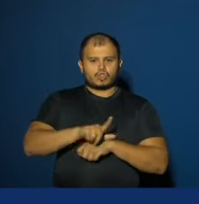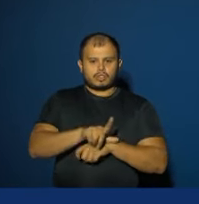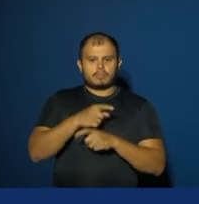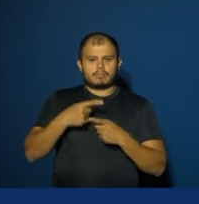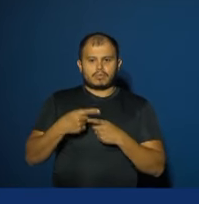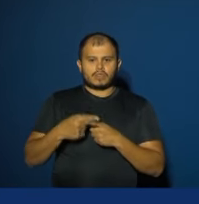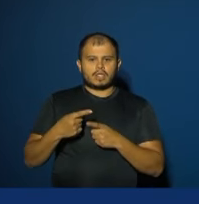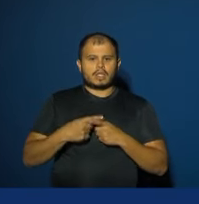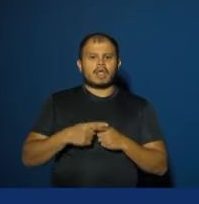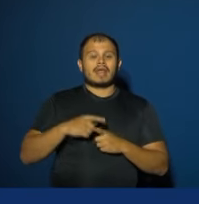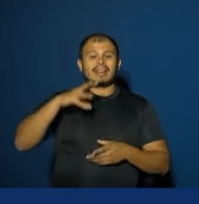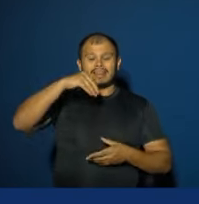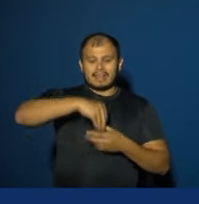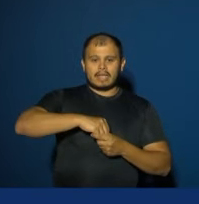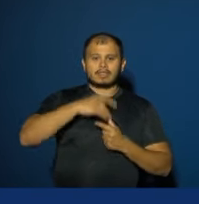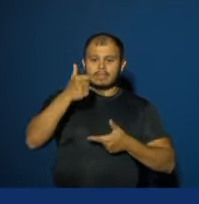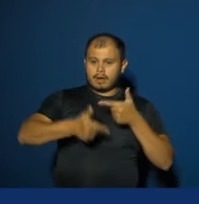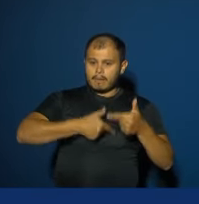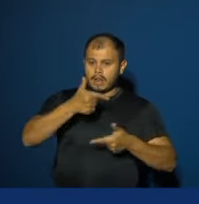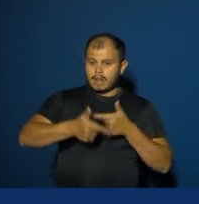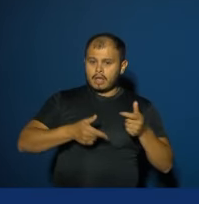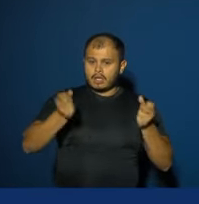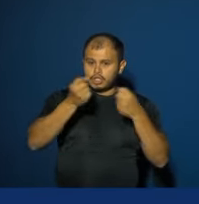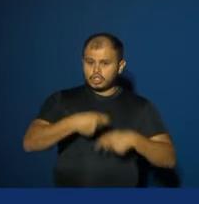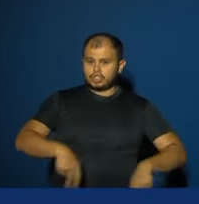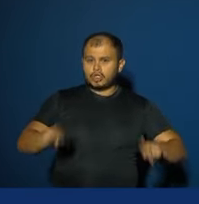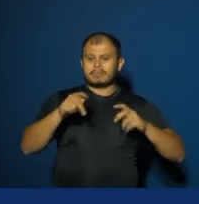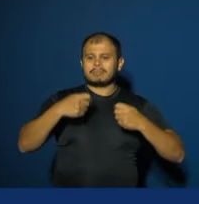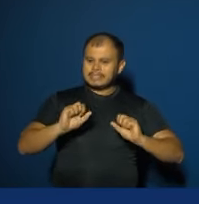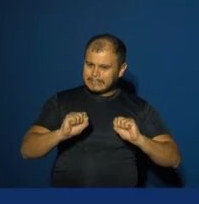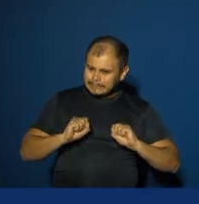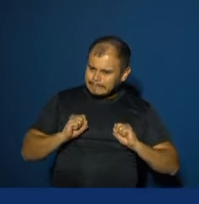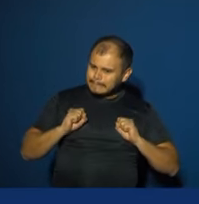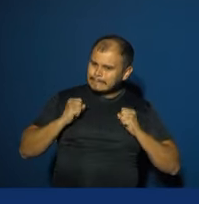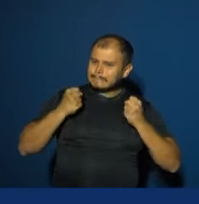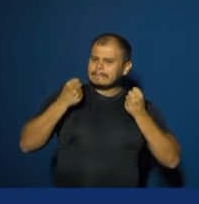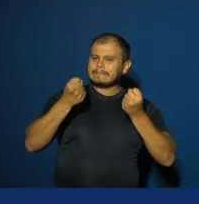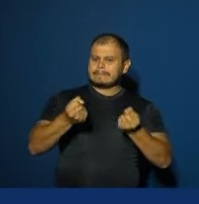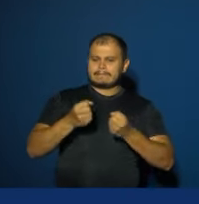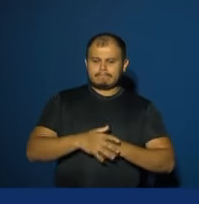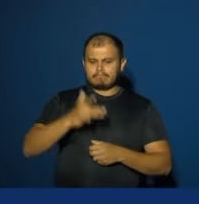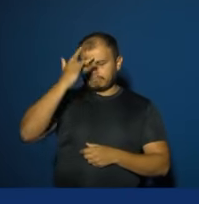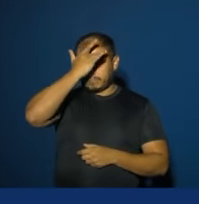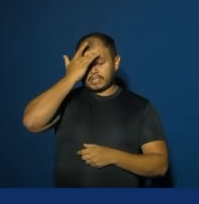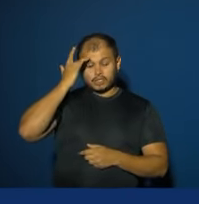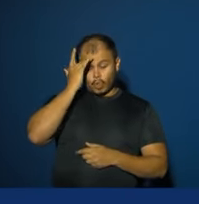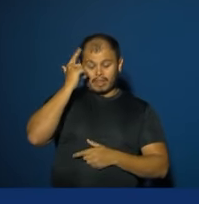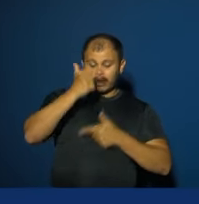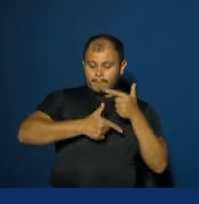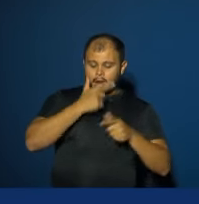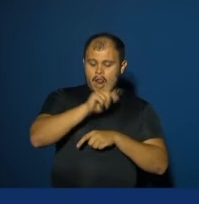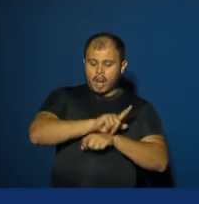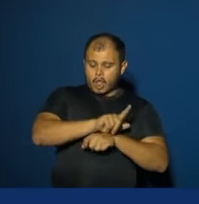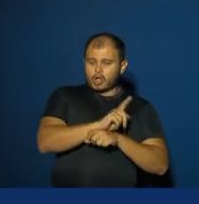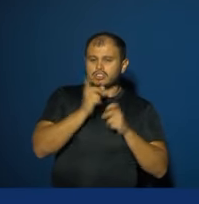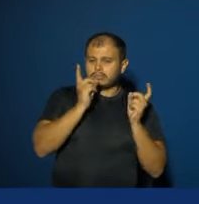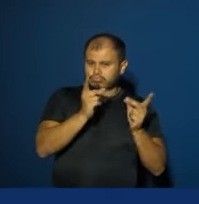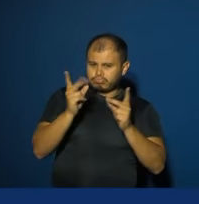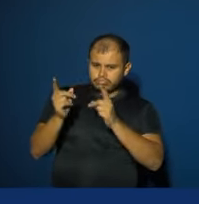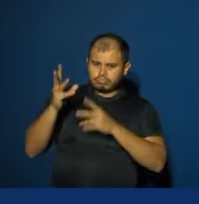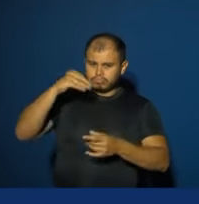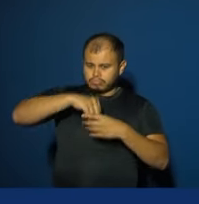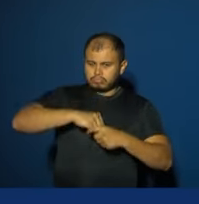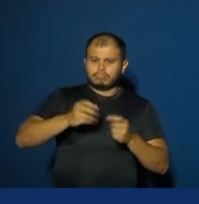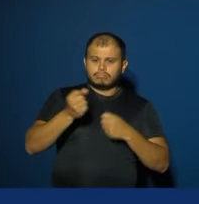em shopping requer uma um esforço logista do shopping é um guerreiro um cara que opera